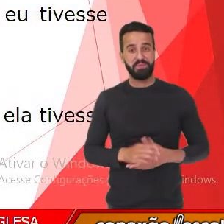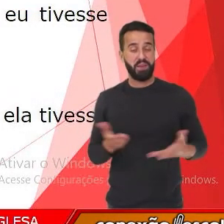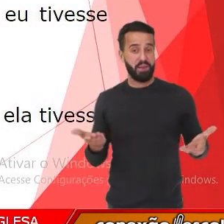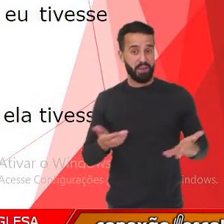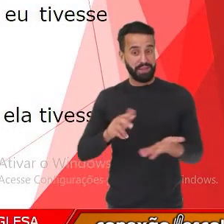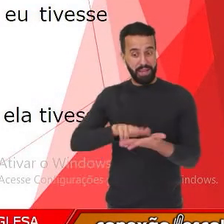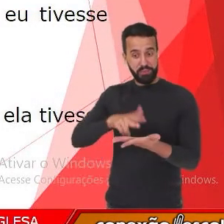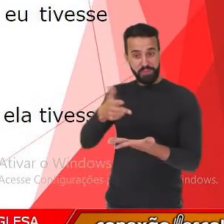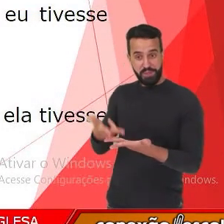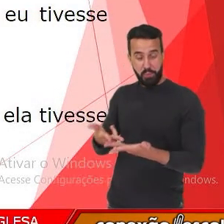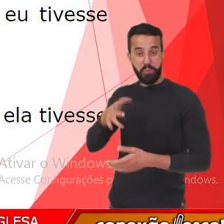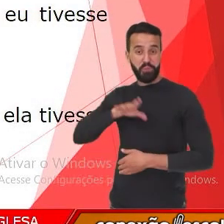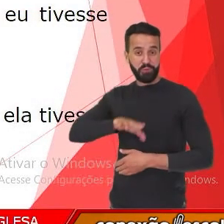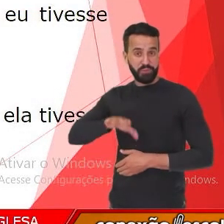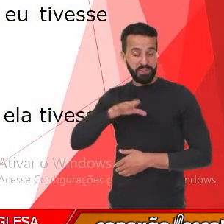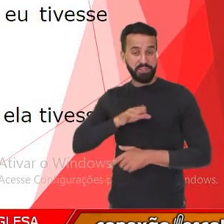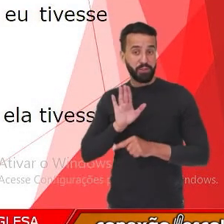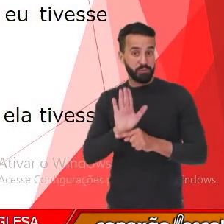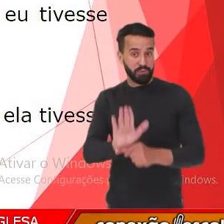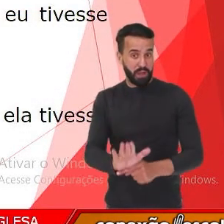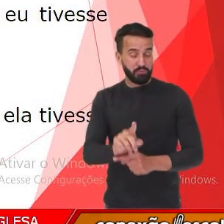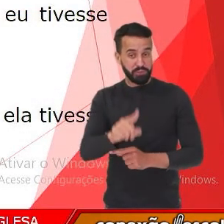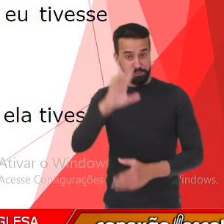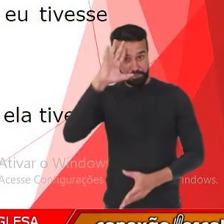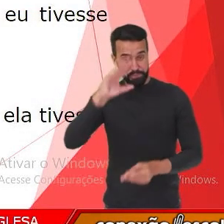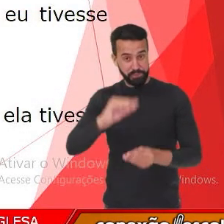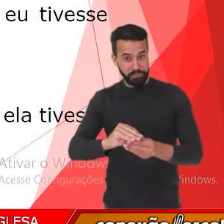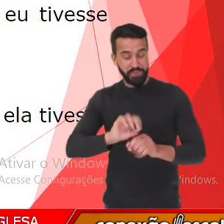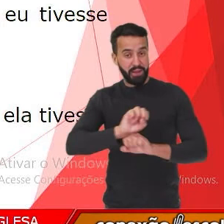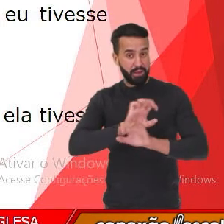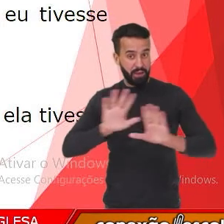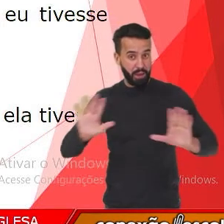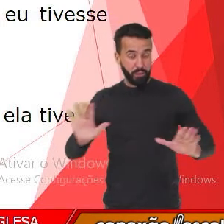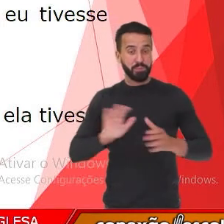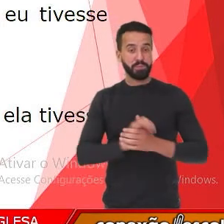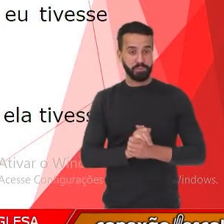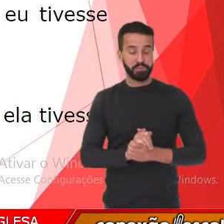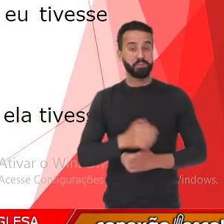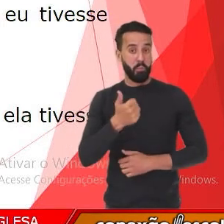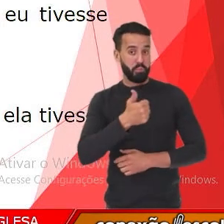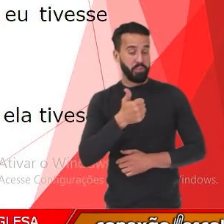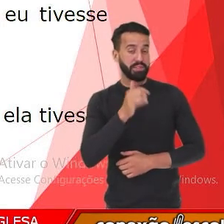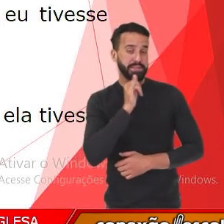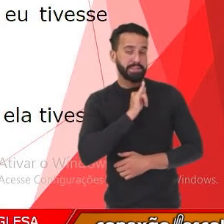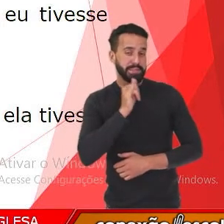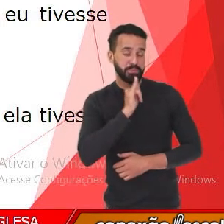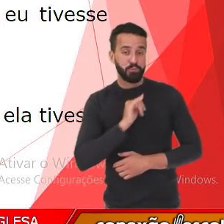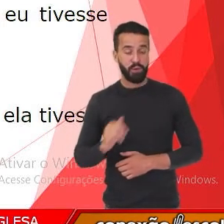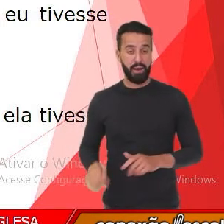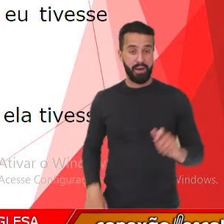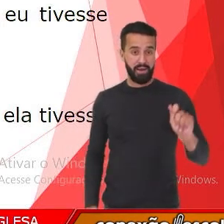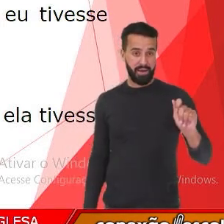para te auxiliar nesse ponto. Então, o primeiro exemplo, que é a letra A, nós temos aí.